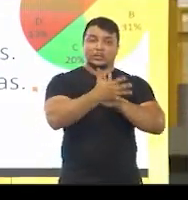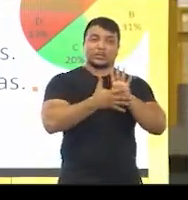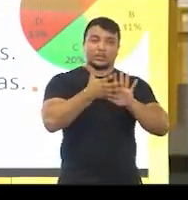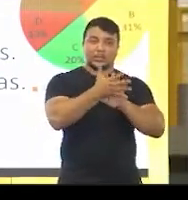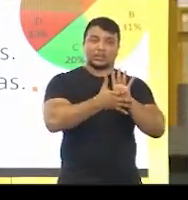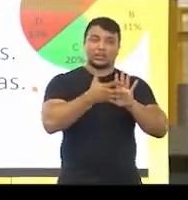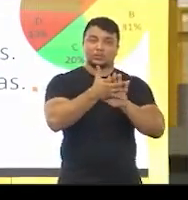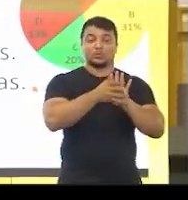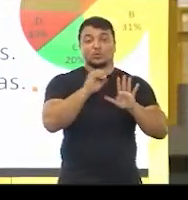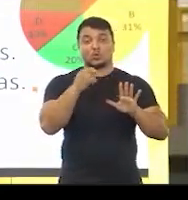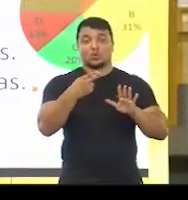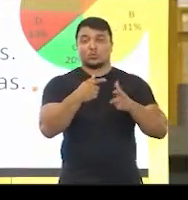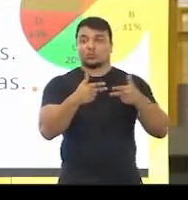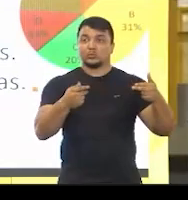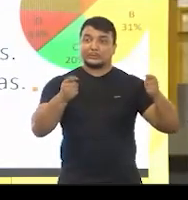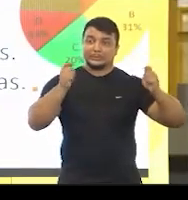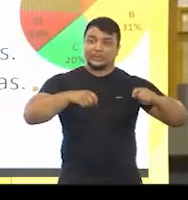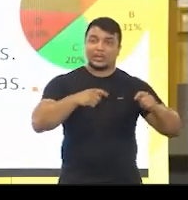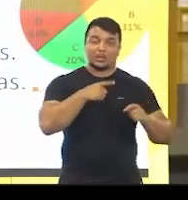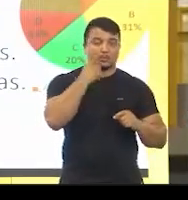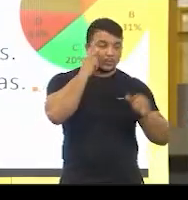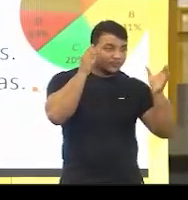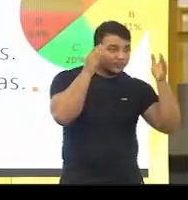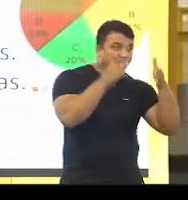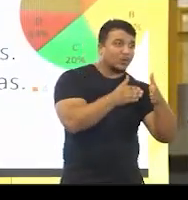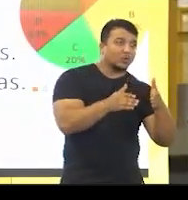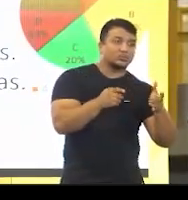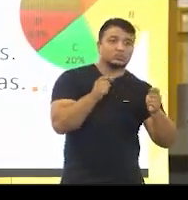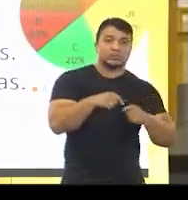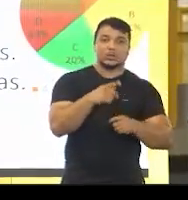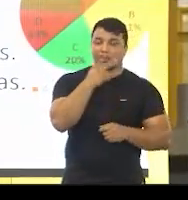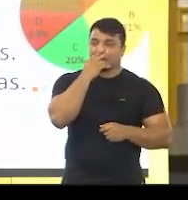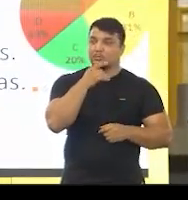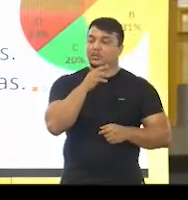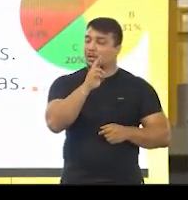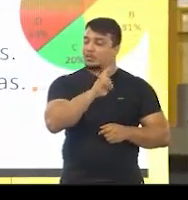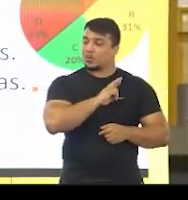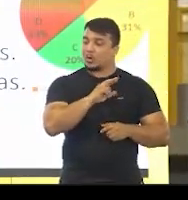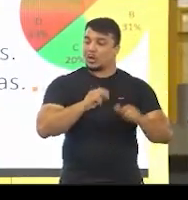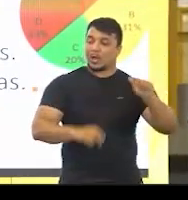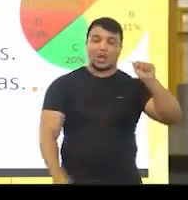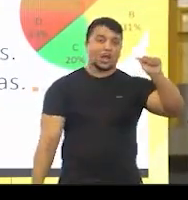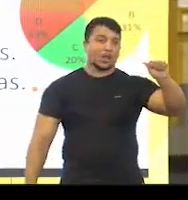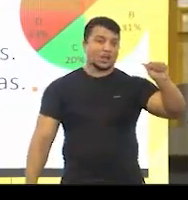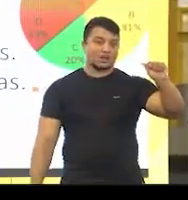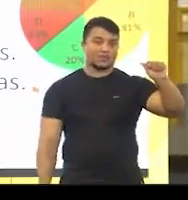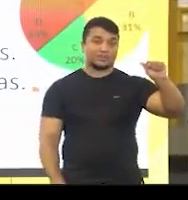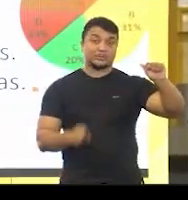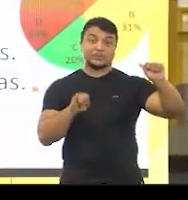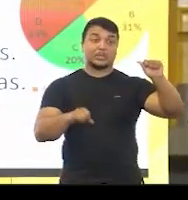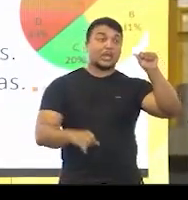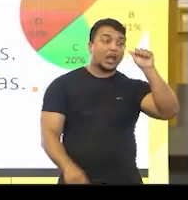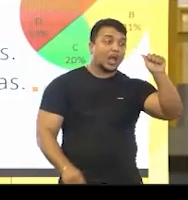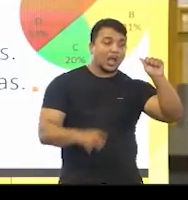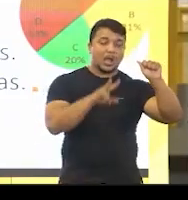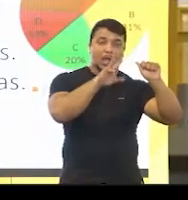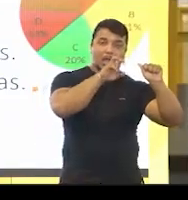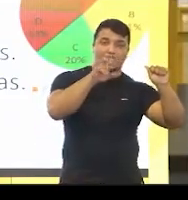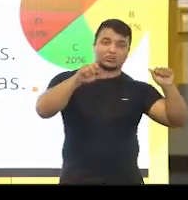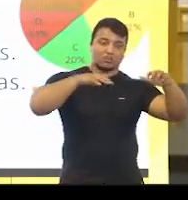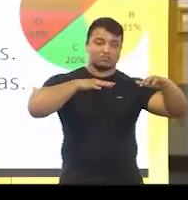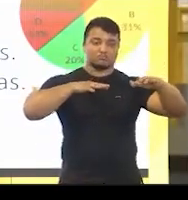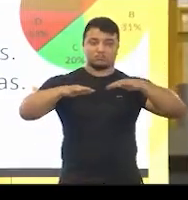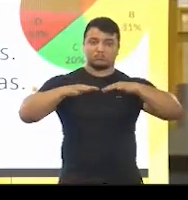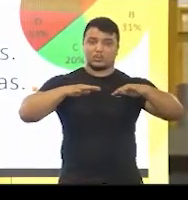texto ou algo que possa lhe levar à opção A. Se a opção A fala de